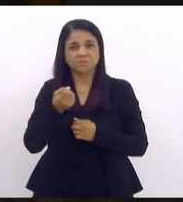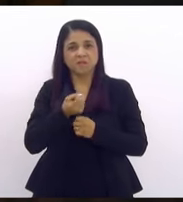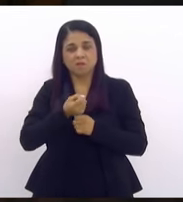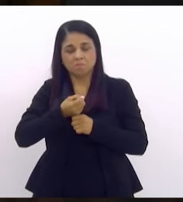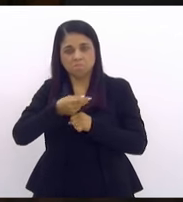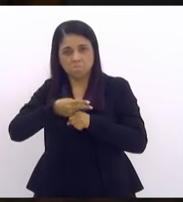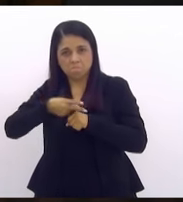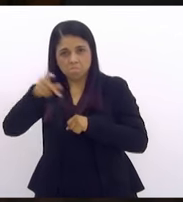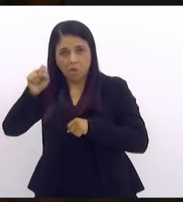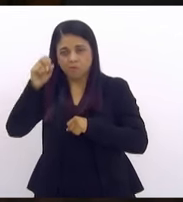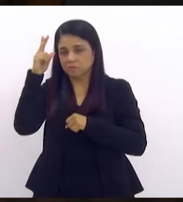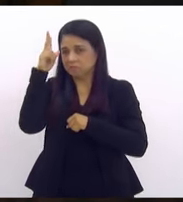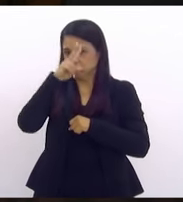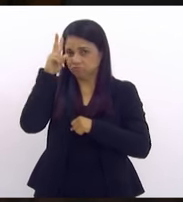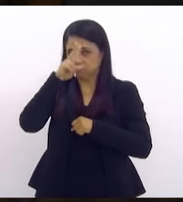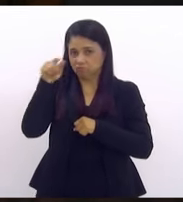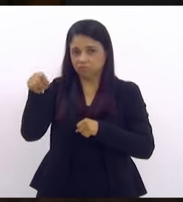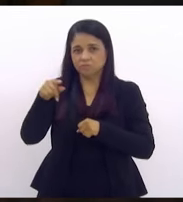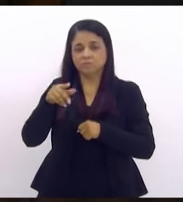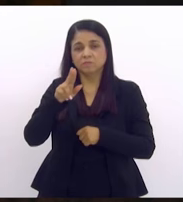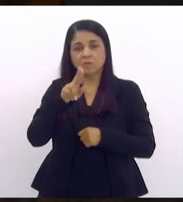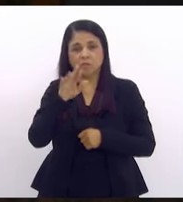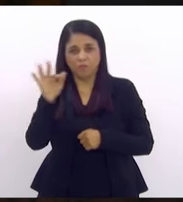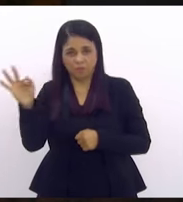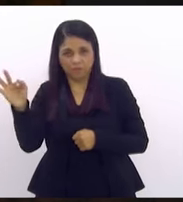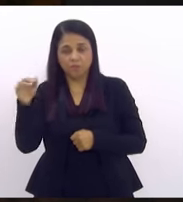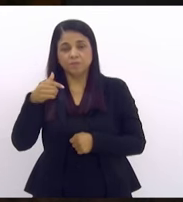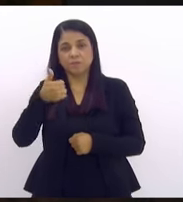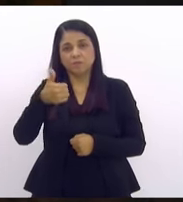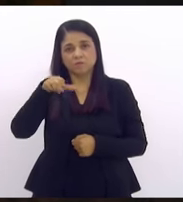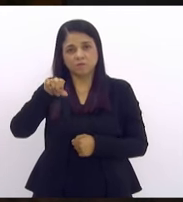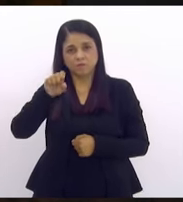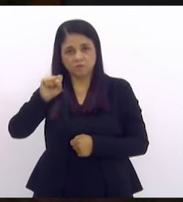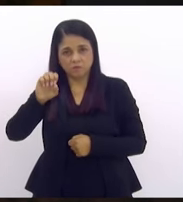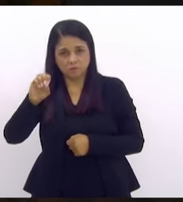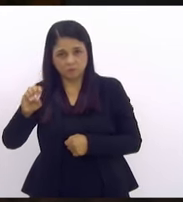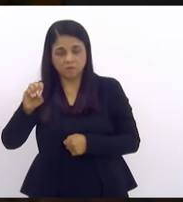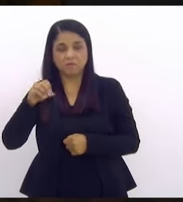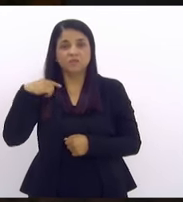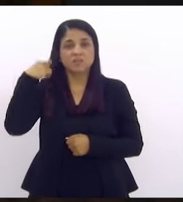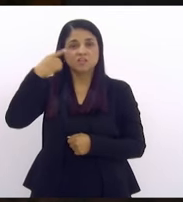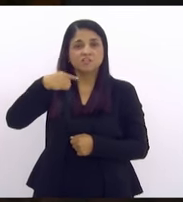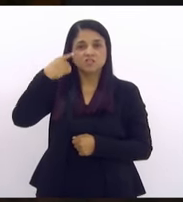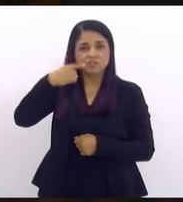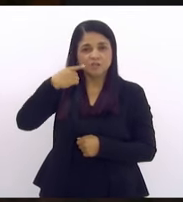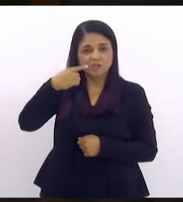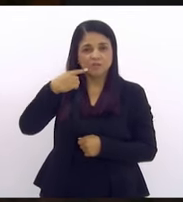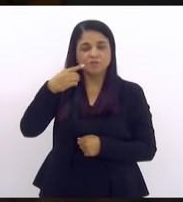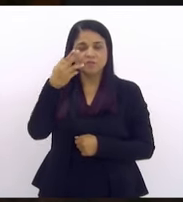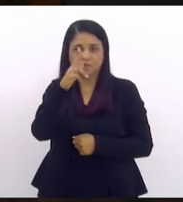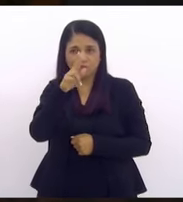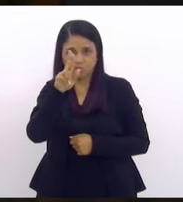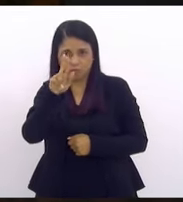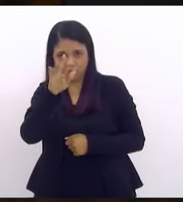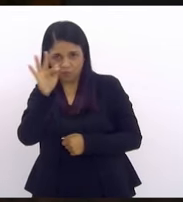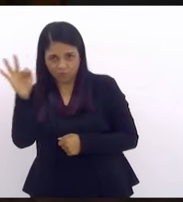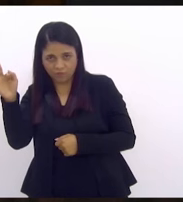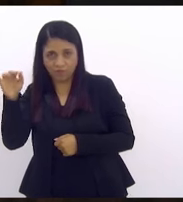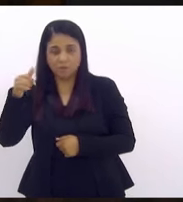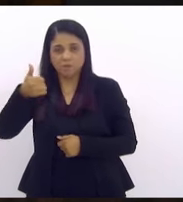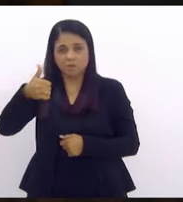pela Universidade Federal Fluminense em 1980 graduação em direito pela Universidade Federal Fluminense